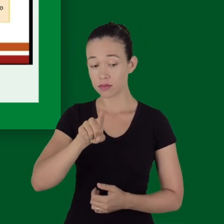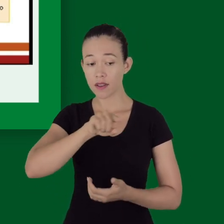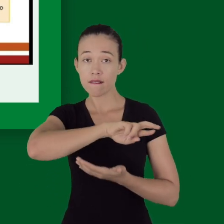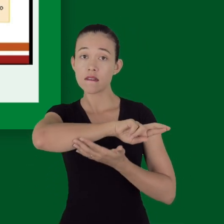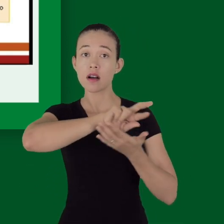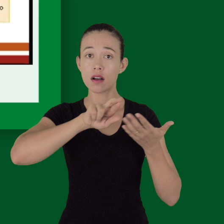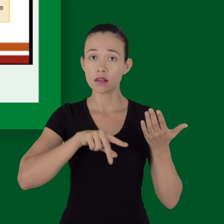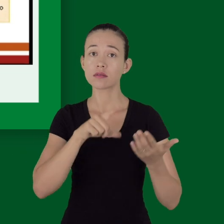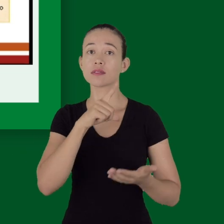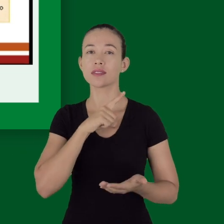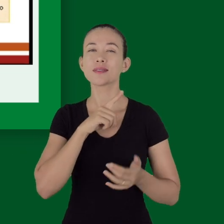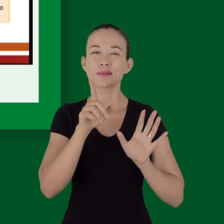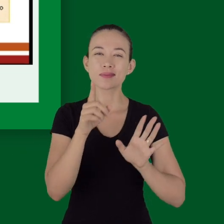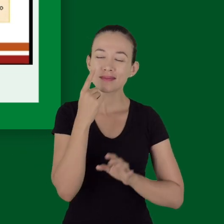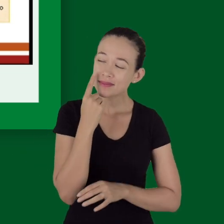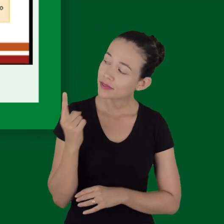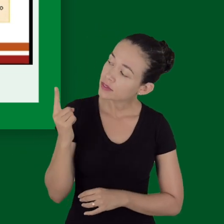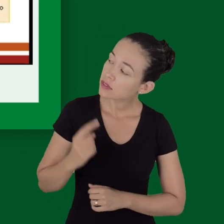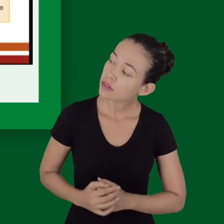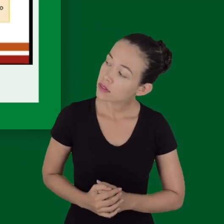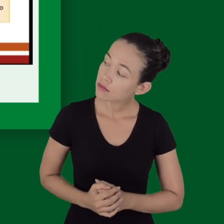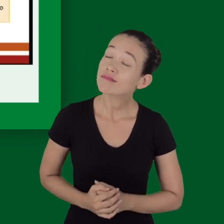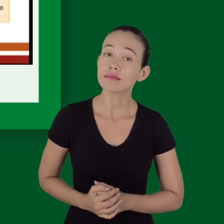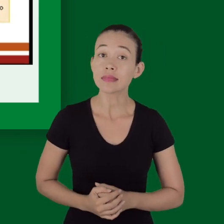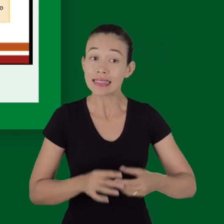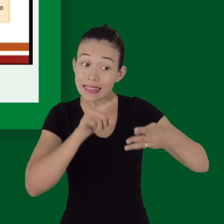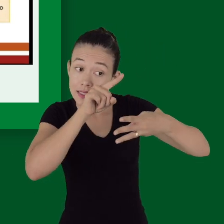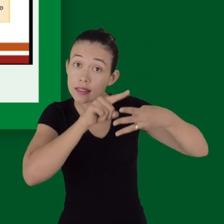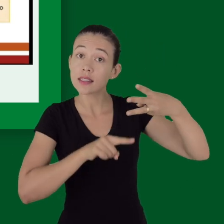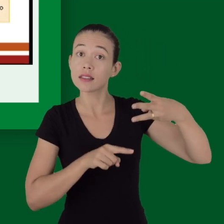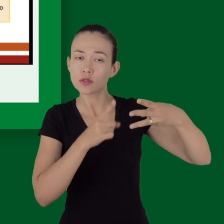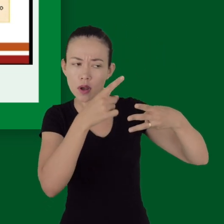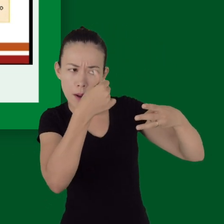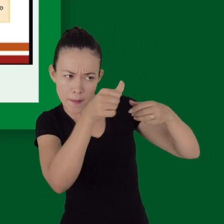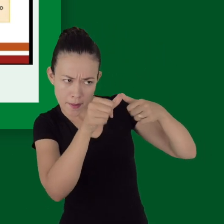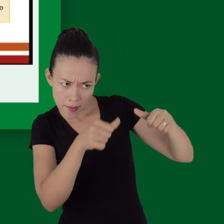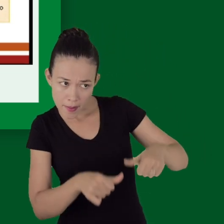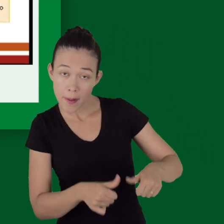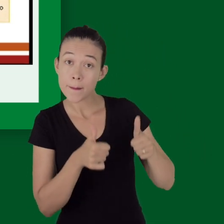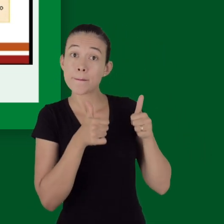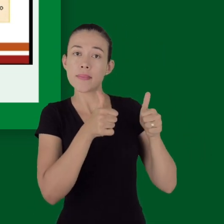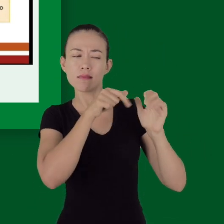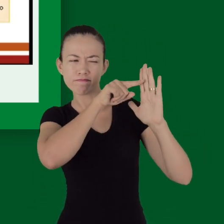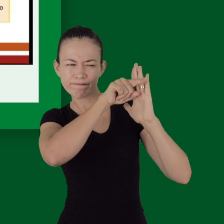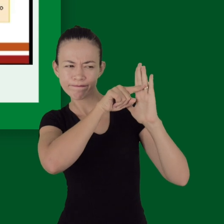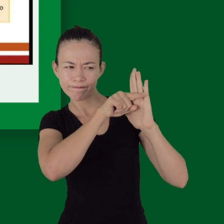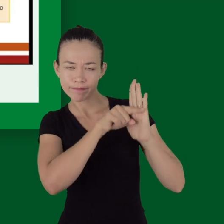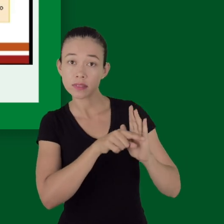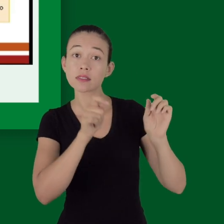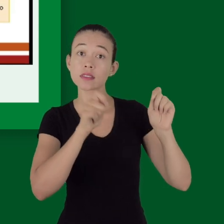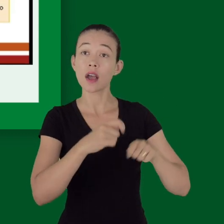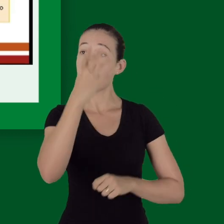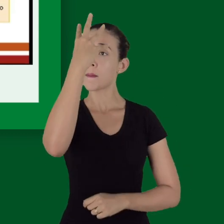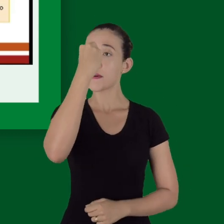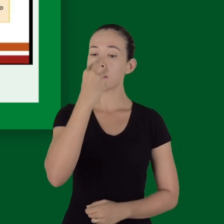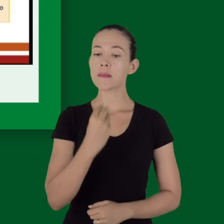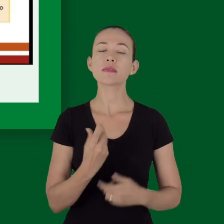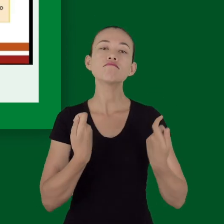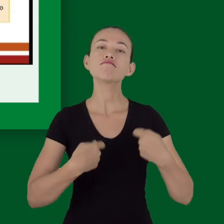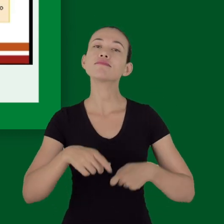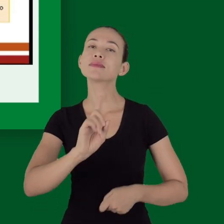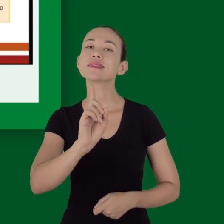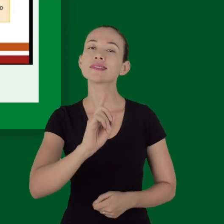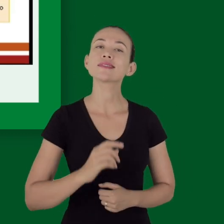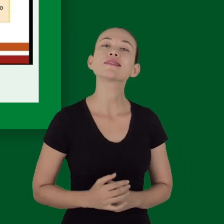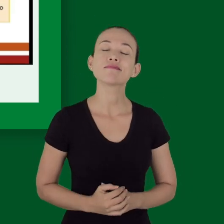mas 3 deles nós conseguimos avaliar nesse processo externo, sem diagnóstico de imagem, né? Então, a gente fala assim, caramba,